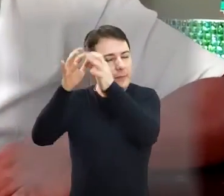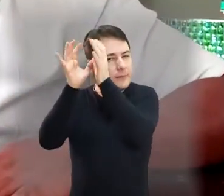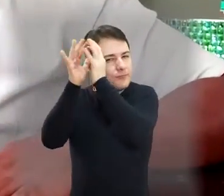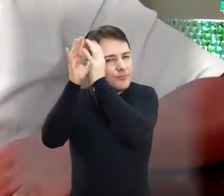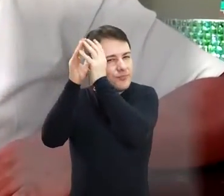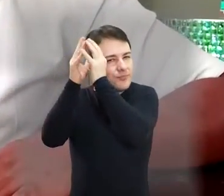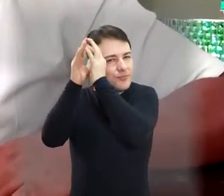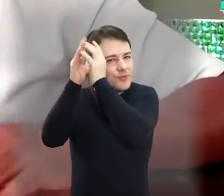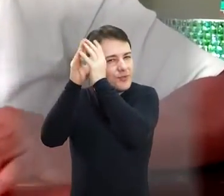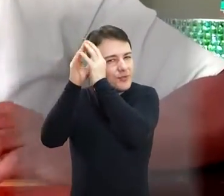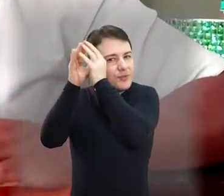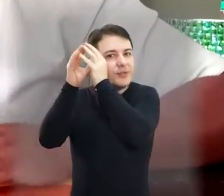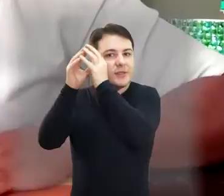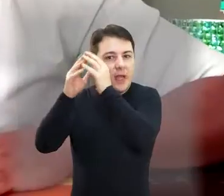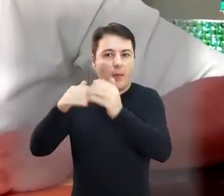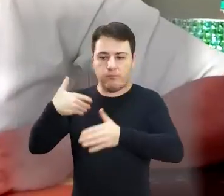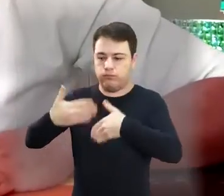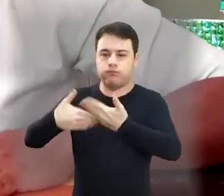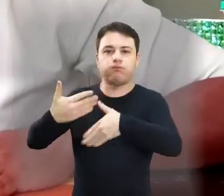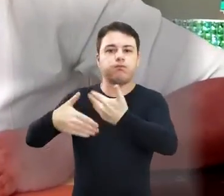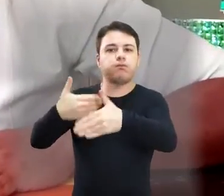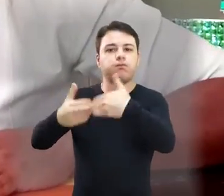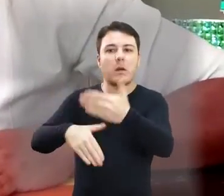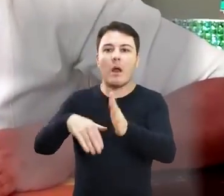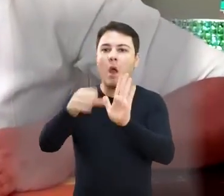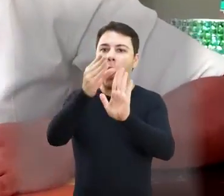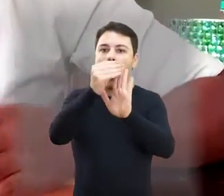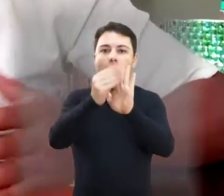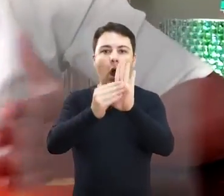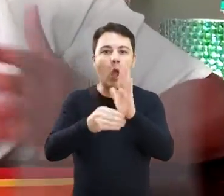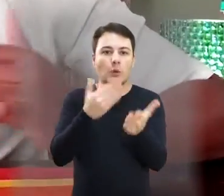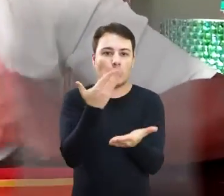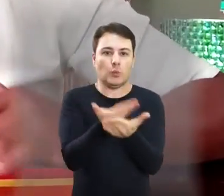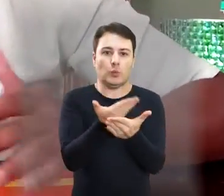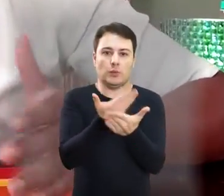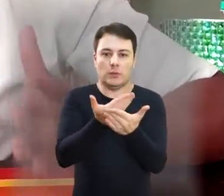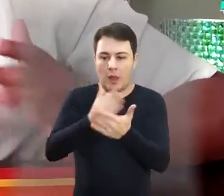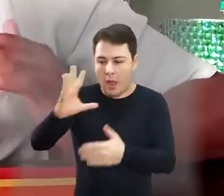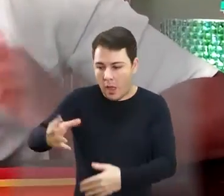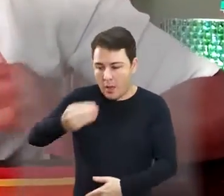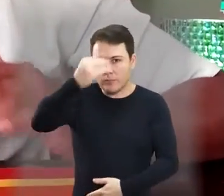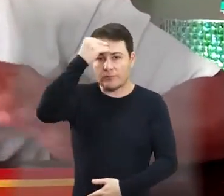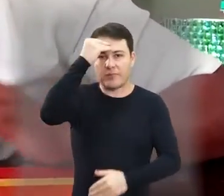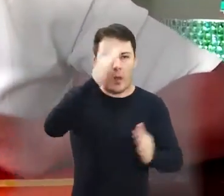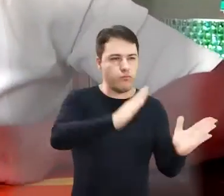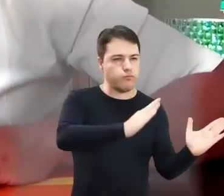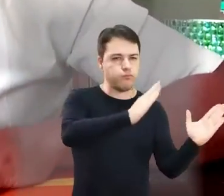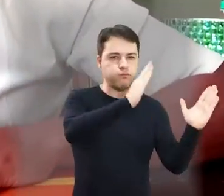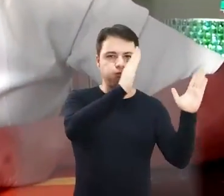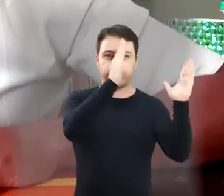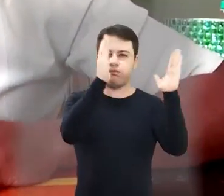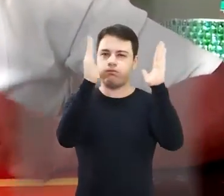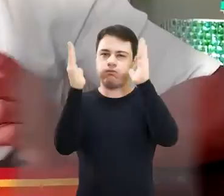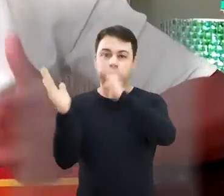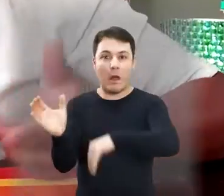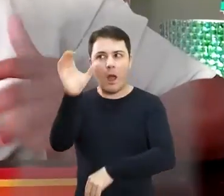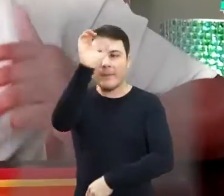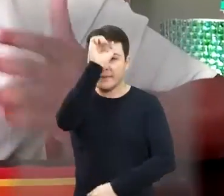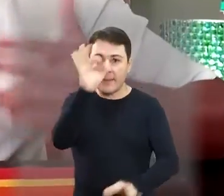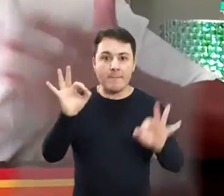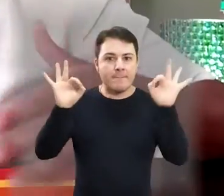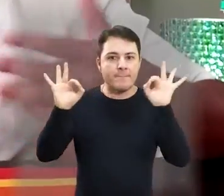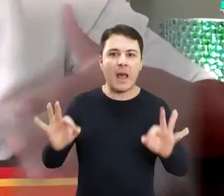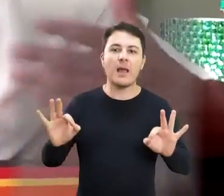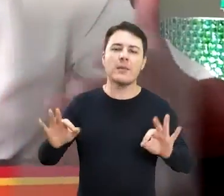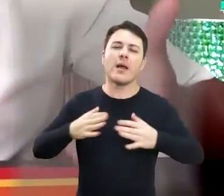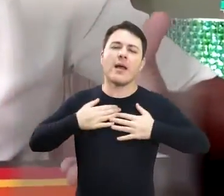dormir. Isso é importante para o seu cérebro processar e fazer o seu processo metabólico sobre aquilo